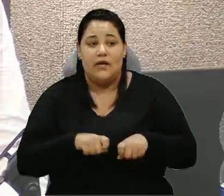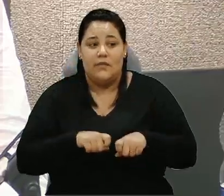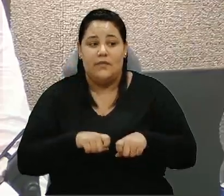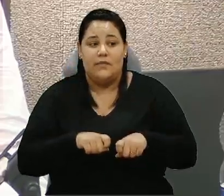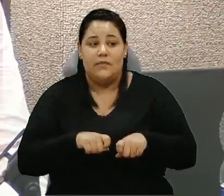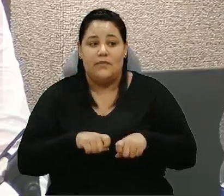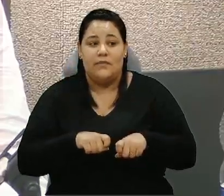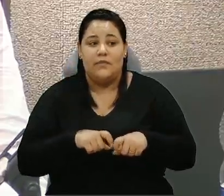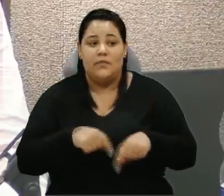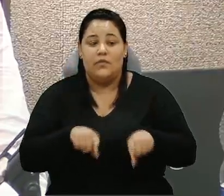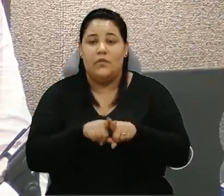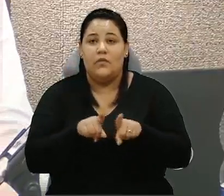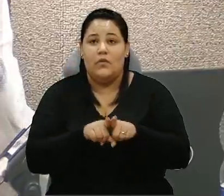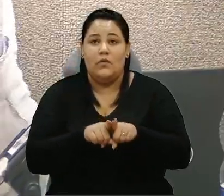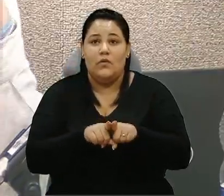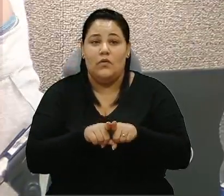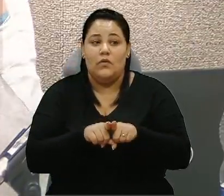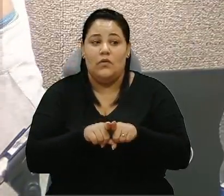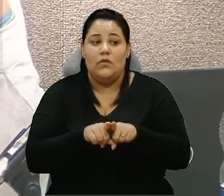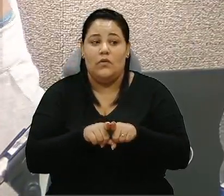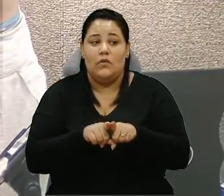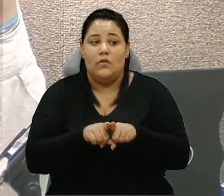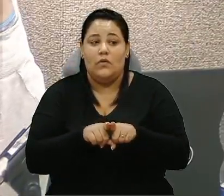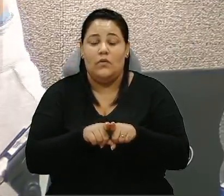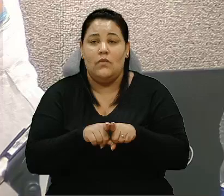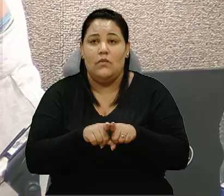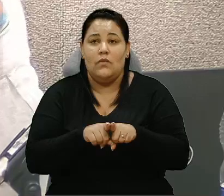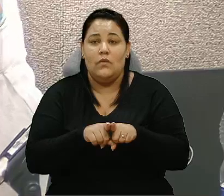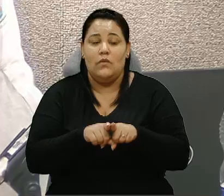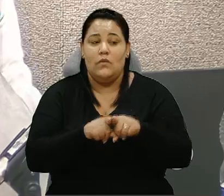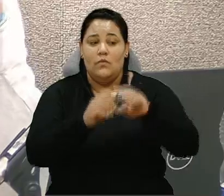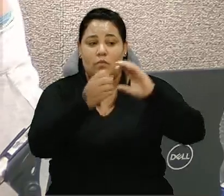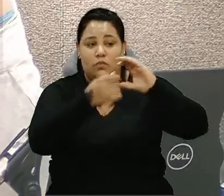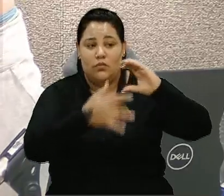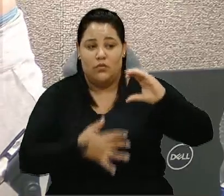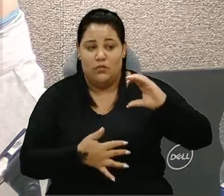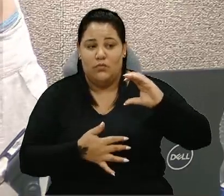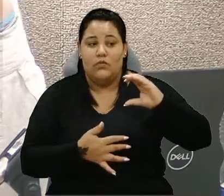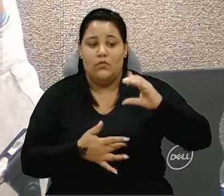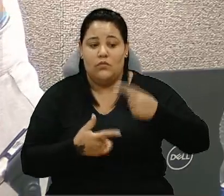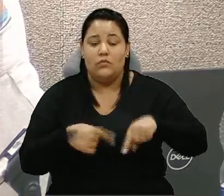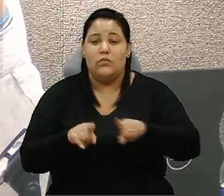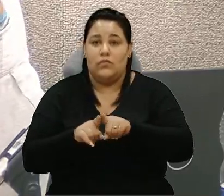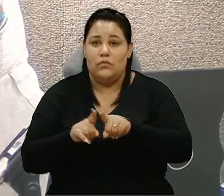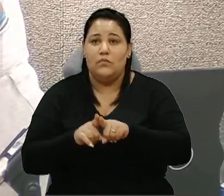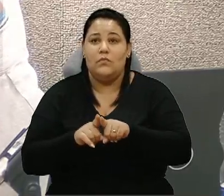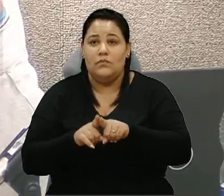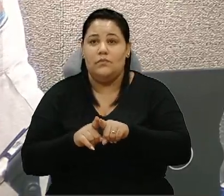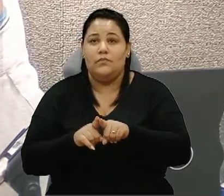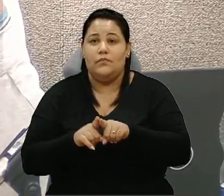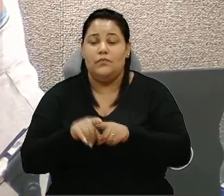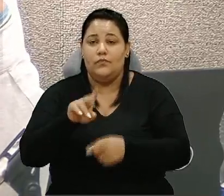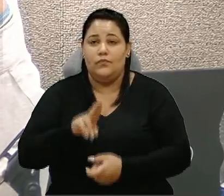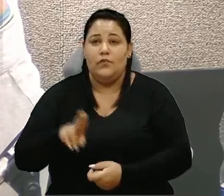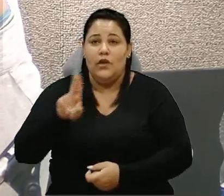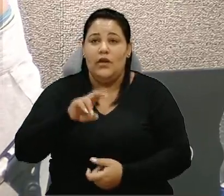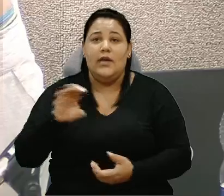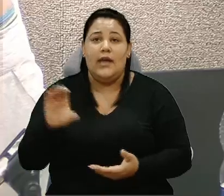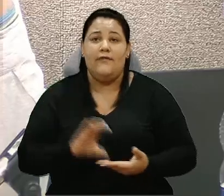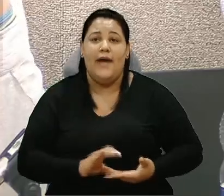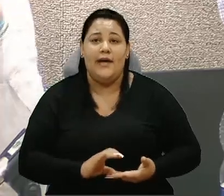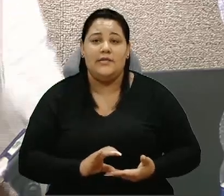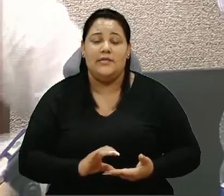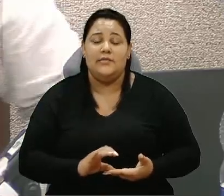aquela carrada de formulários, né, para poder justificar a aplicação de um recurso. E